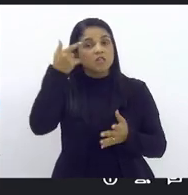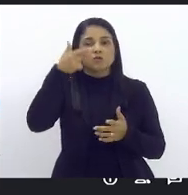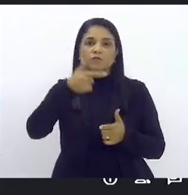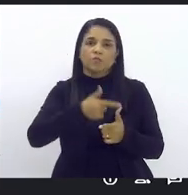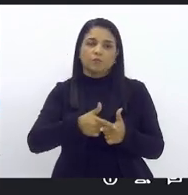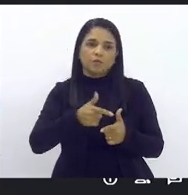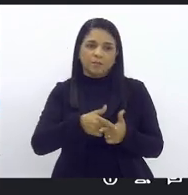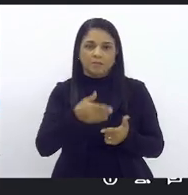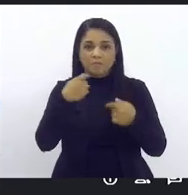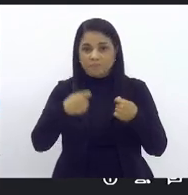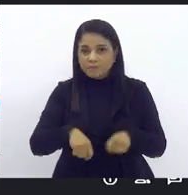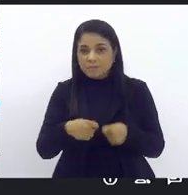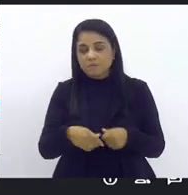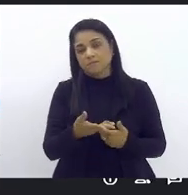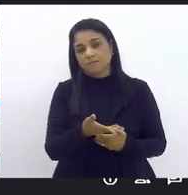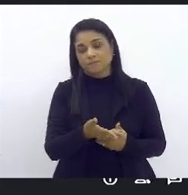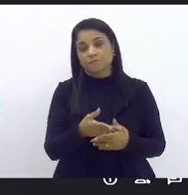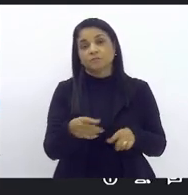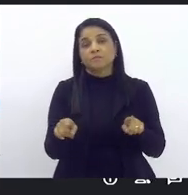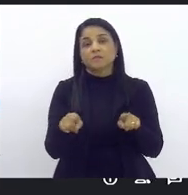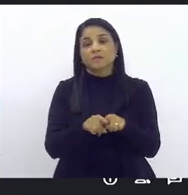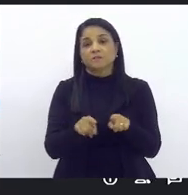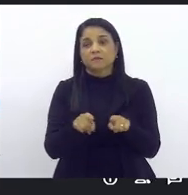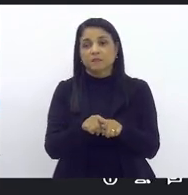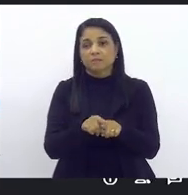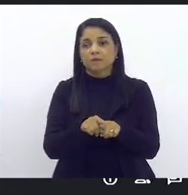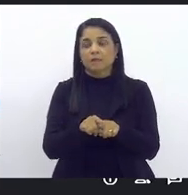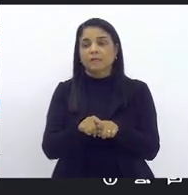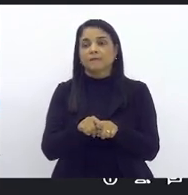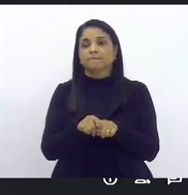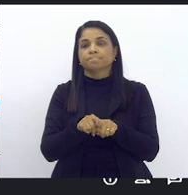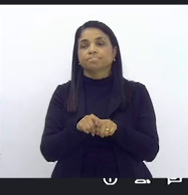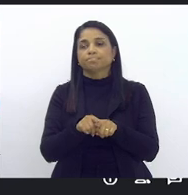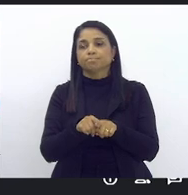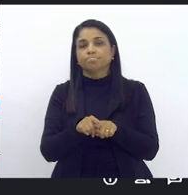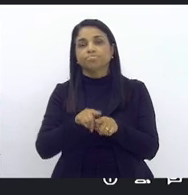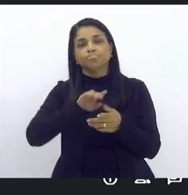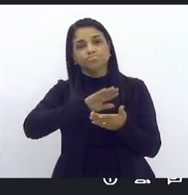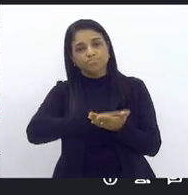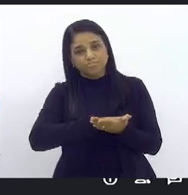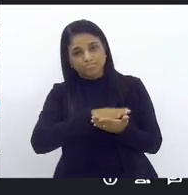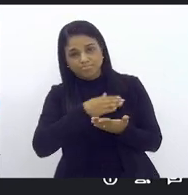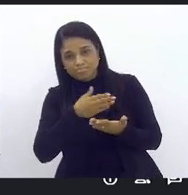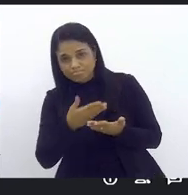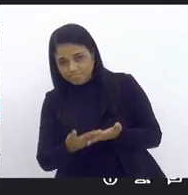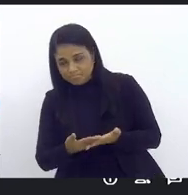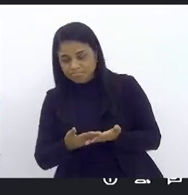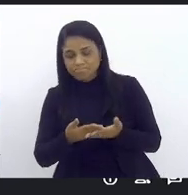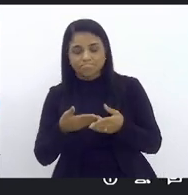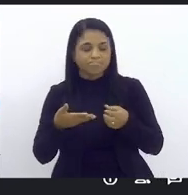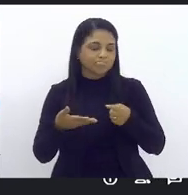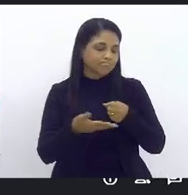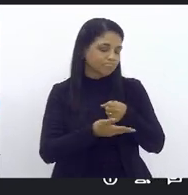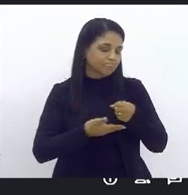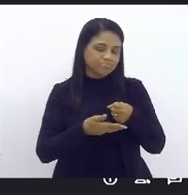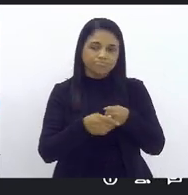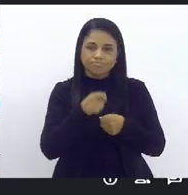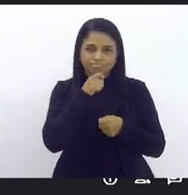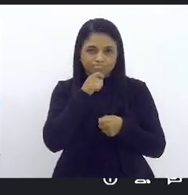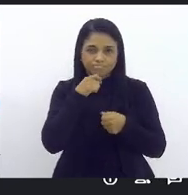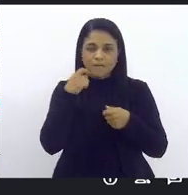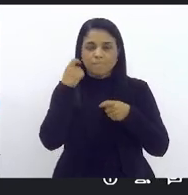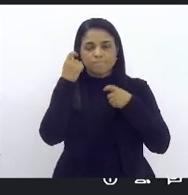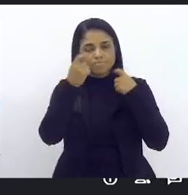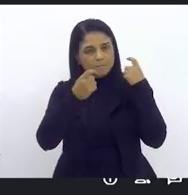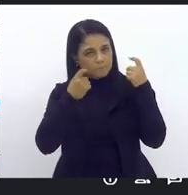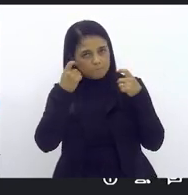Tá? Também reputo ser uma interpretação sem fundamentação nenhuma. Isso nos preocupa muito. Tá?